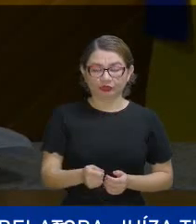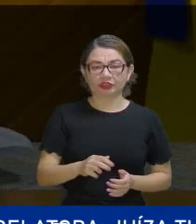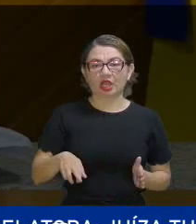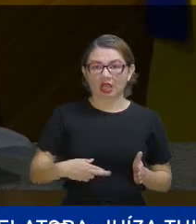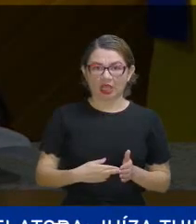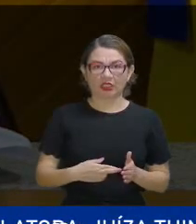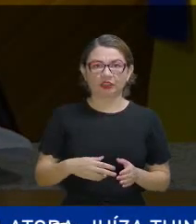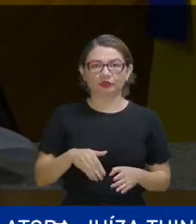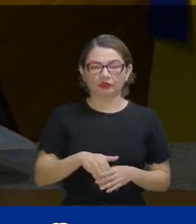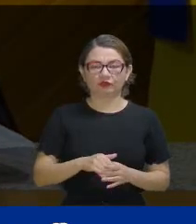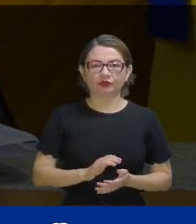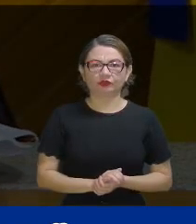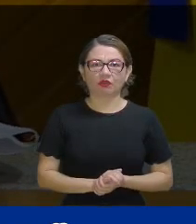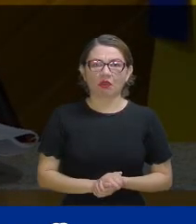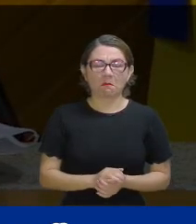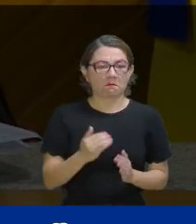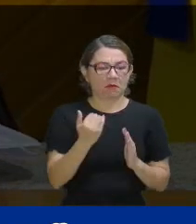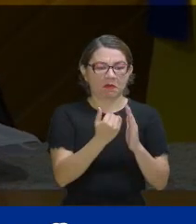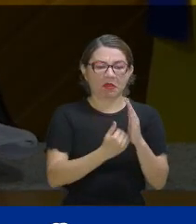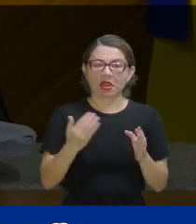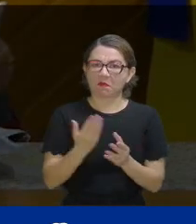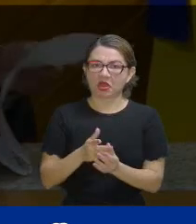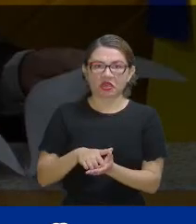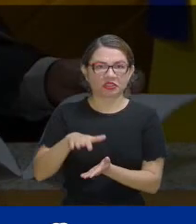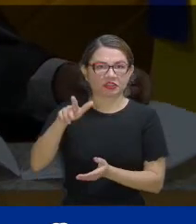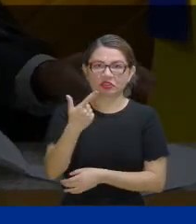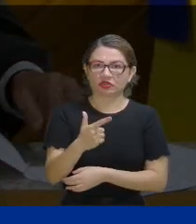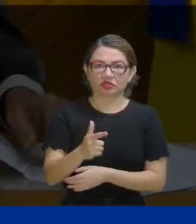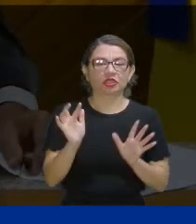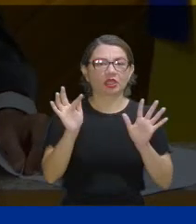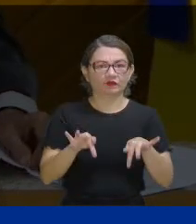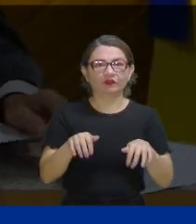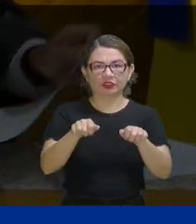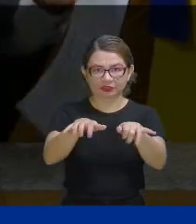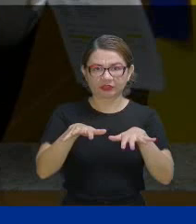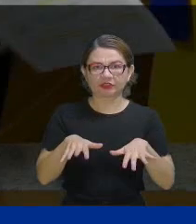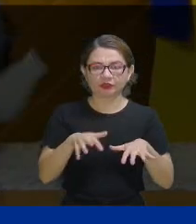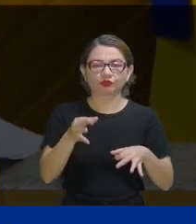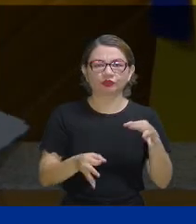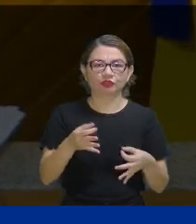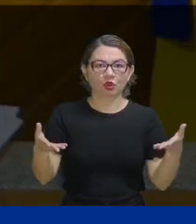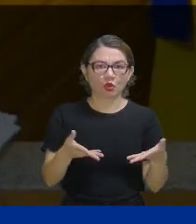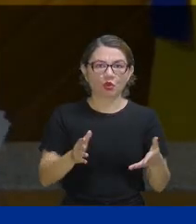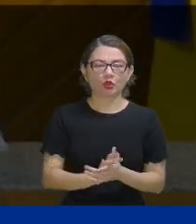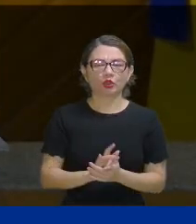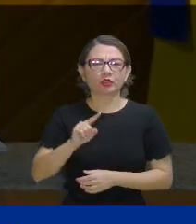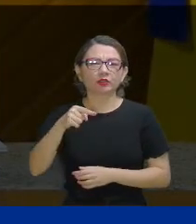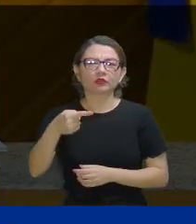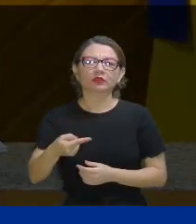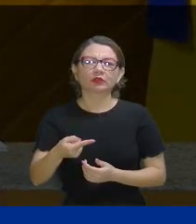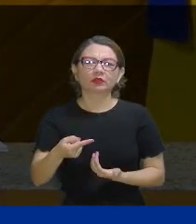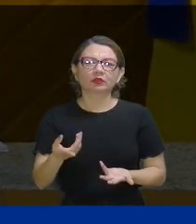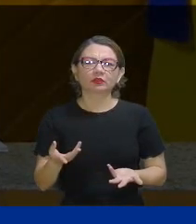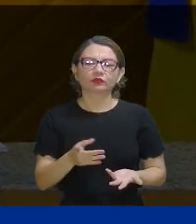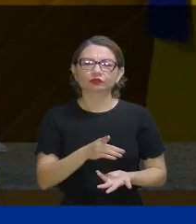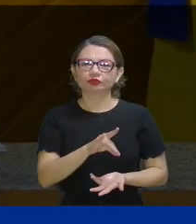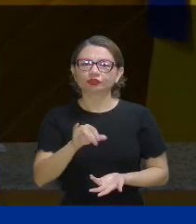Não havendo outros processos, declaro encerrada a sessão judiciária. A nossa próxima sessão, Milene,